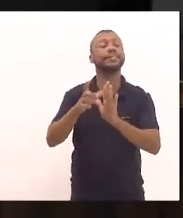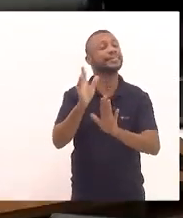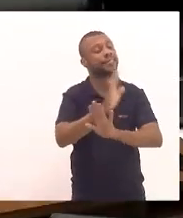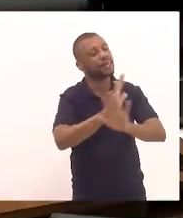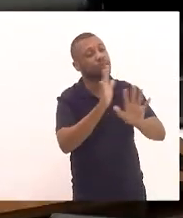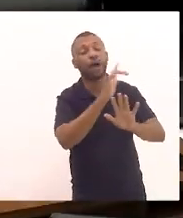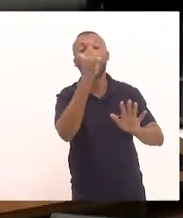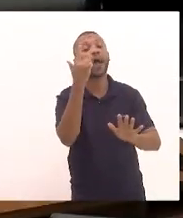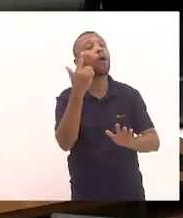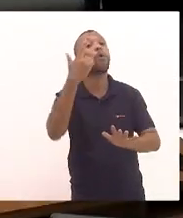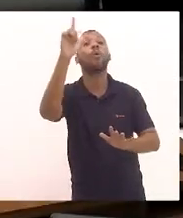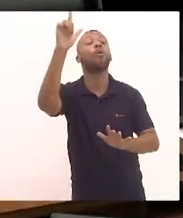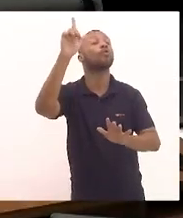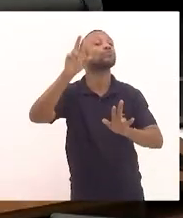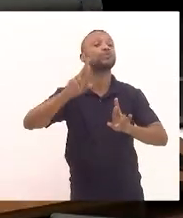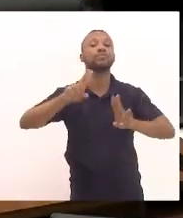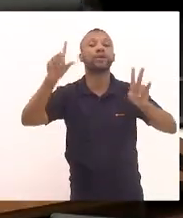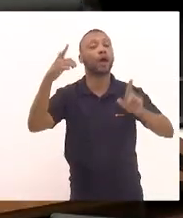não,